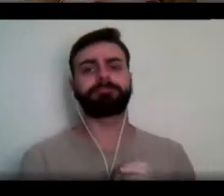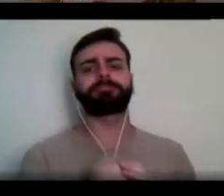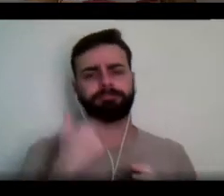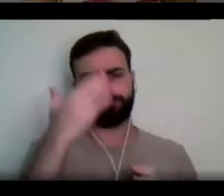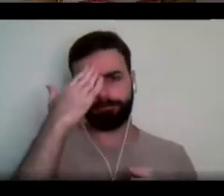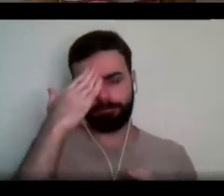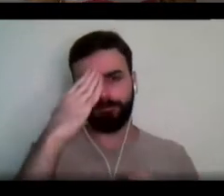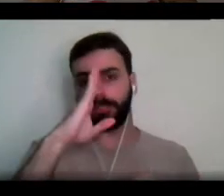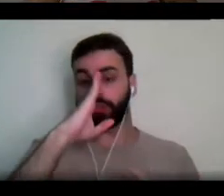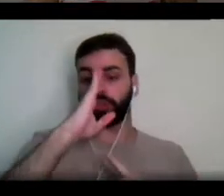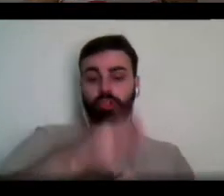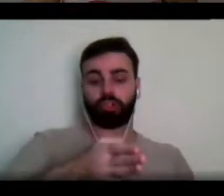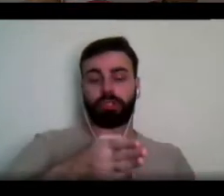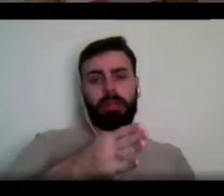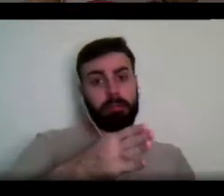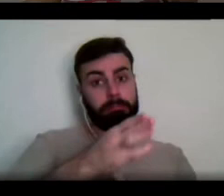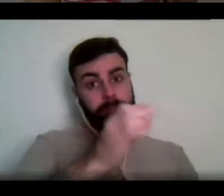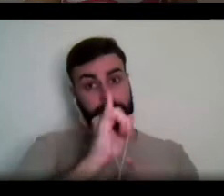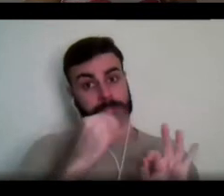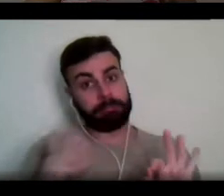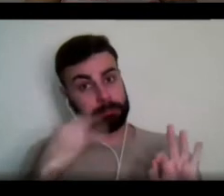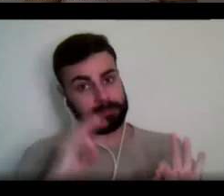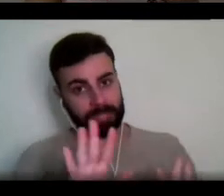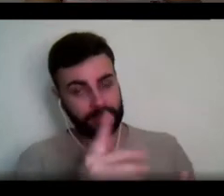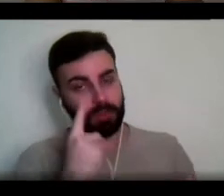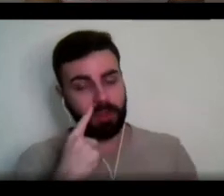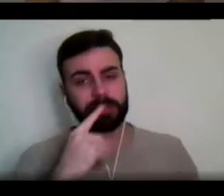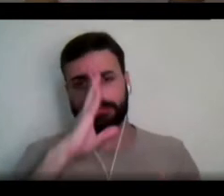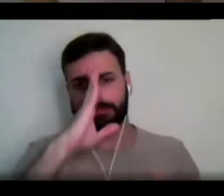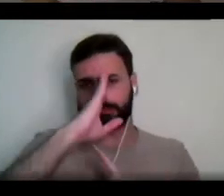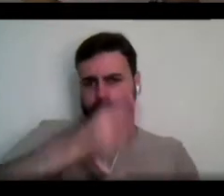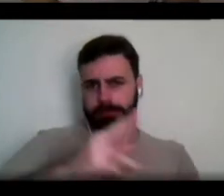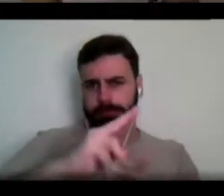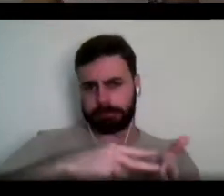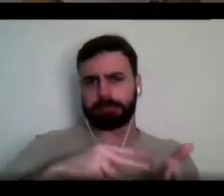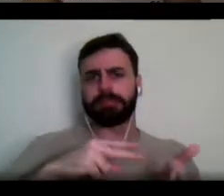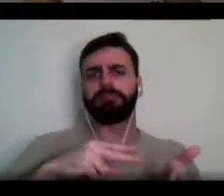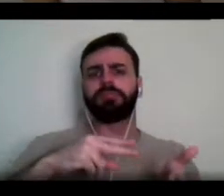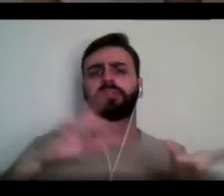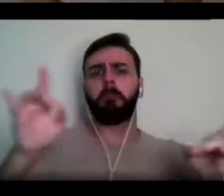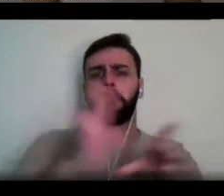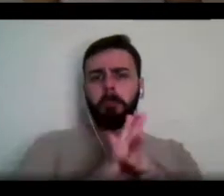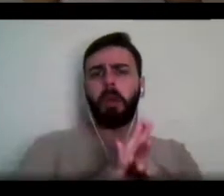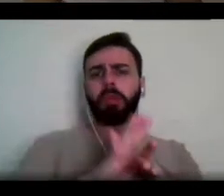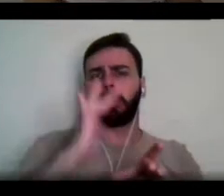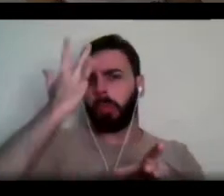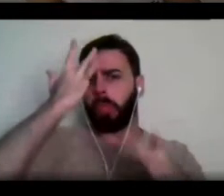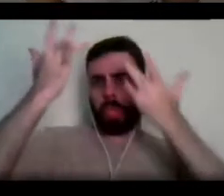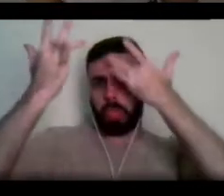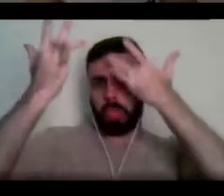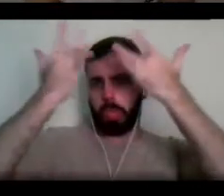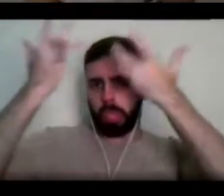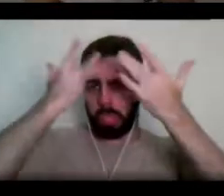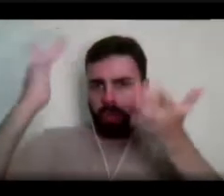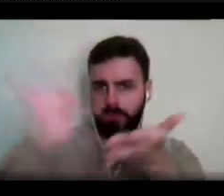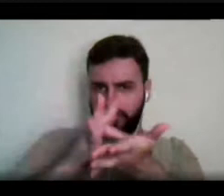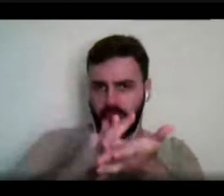Olha só, eu entendi. Fazer direto, você me corrija se eu estiver errada. Fazer direto é usar as equações prontas?